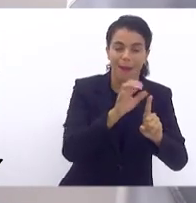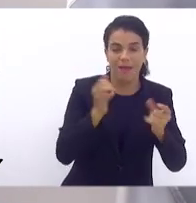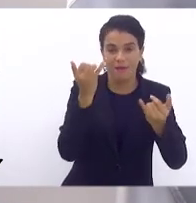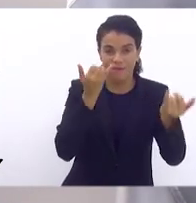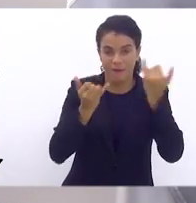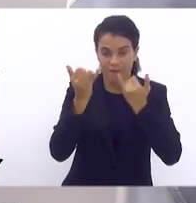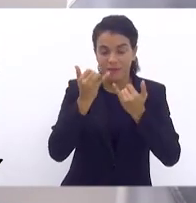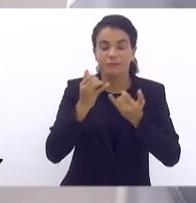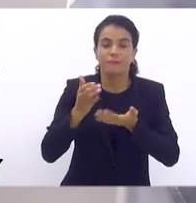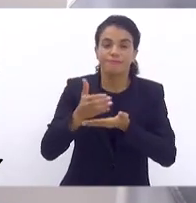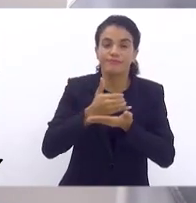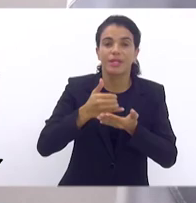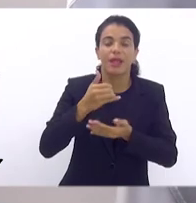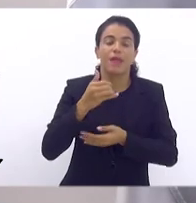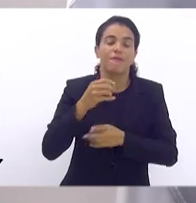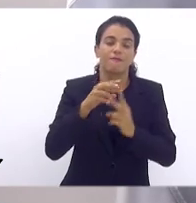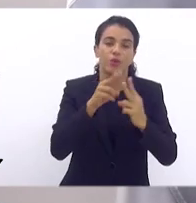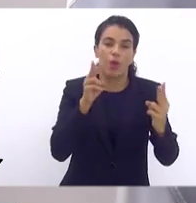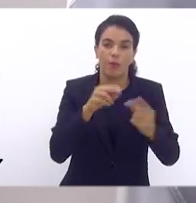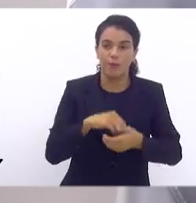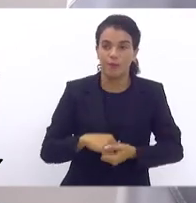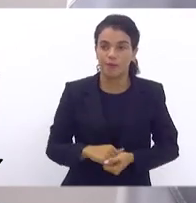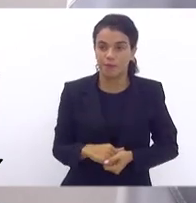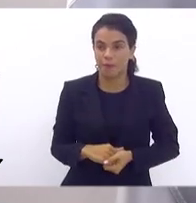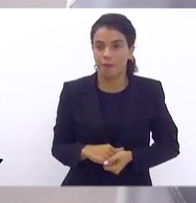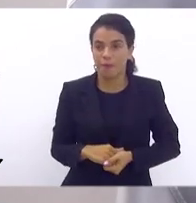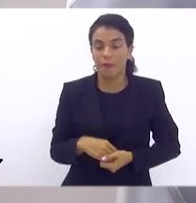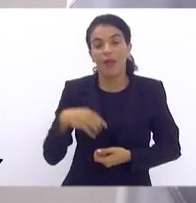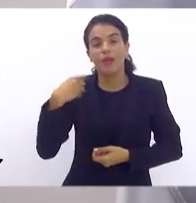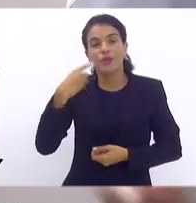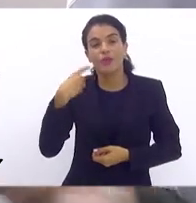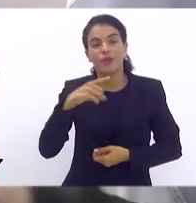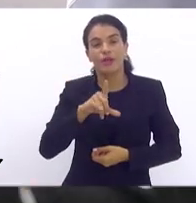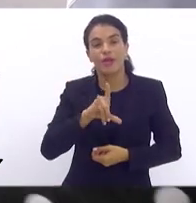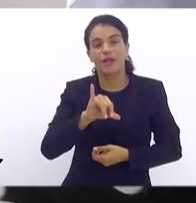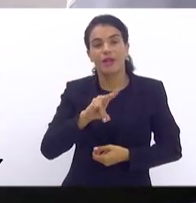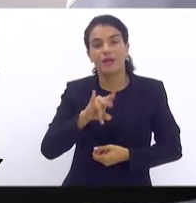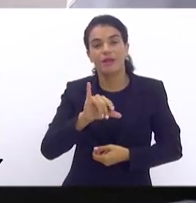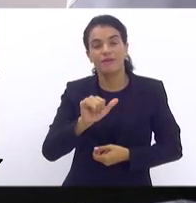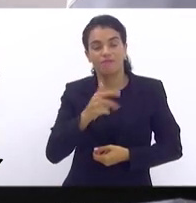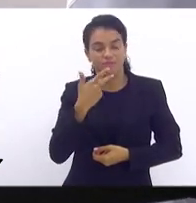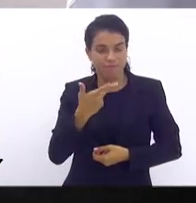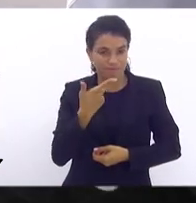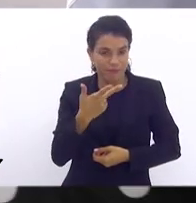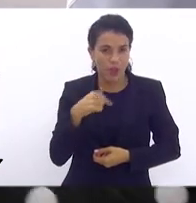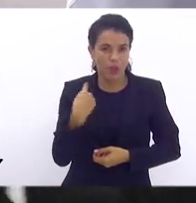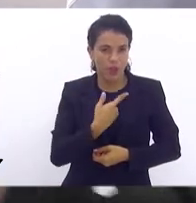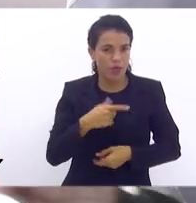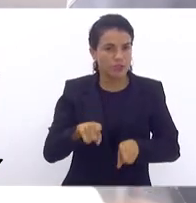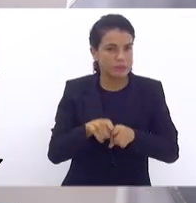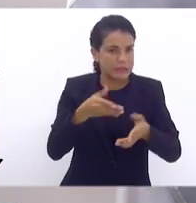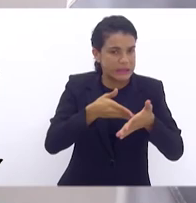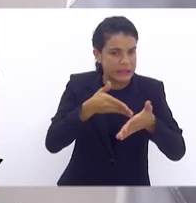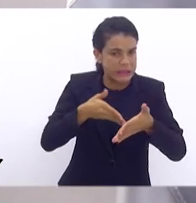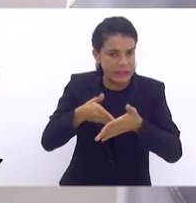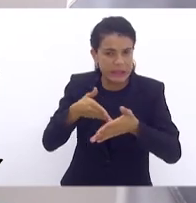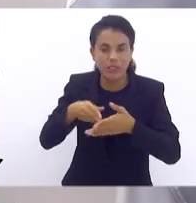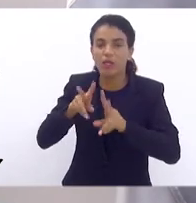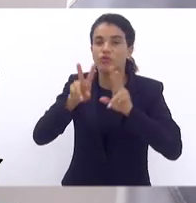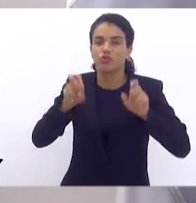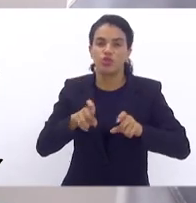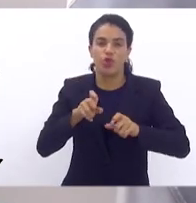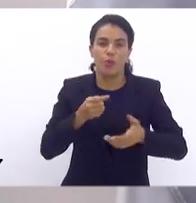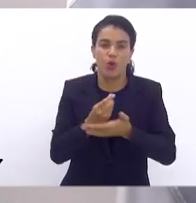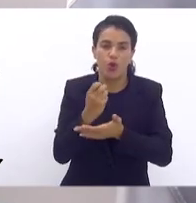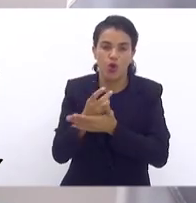surgiu na linha do que a doutora Lívia falou Nós também temos dificuldade na aquisição dos